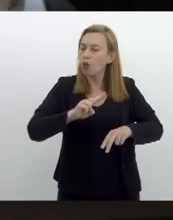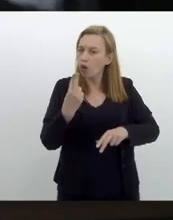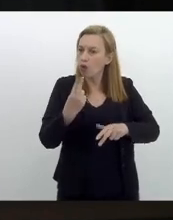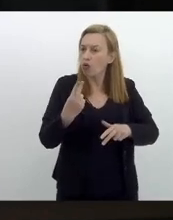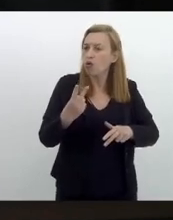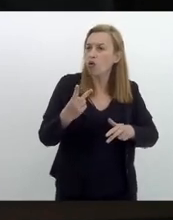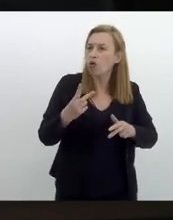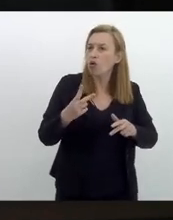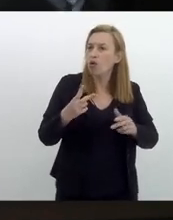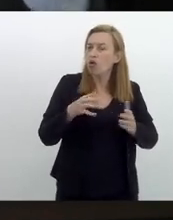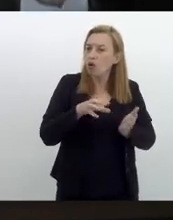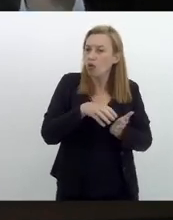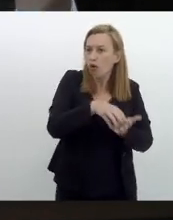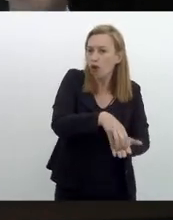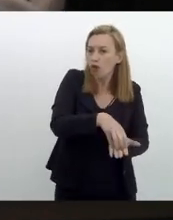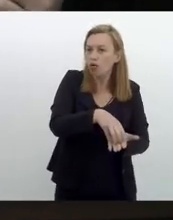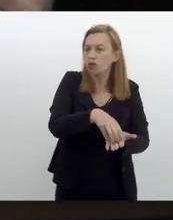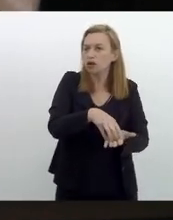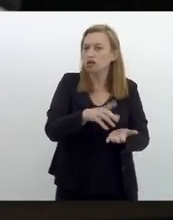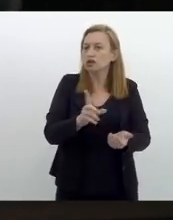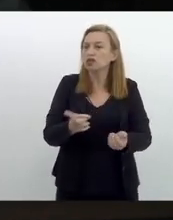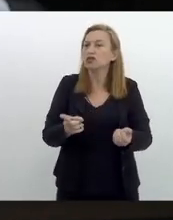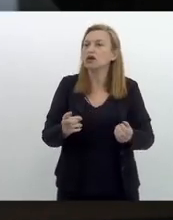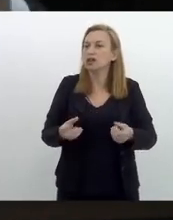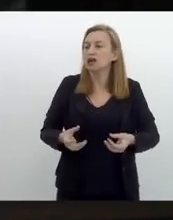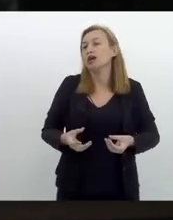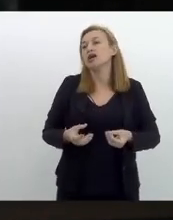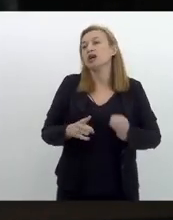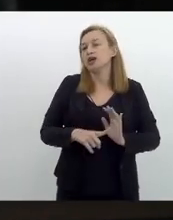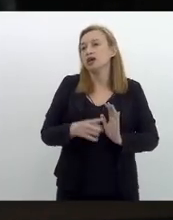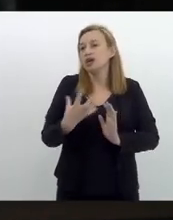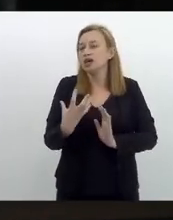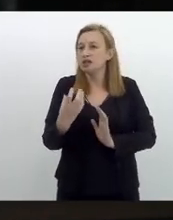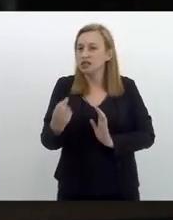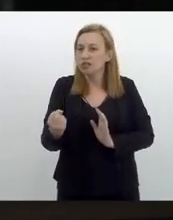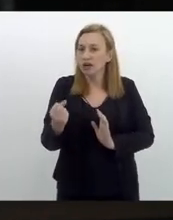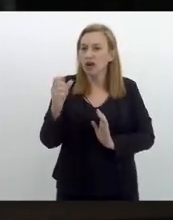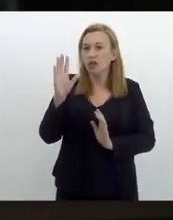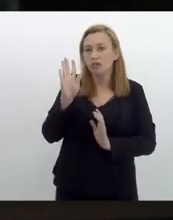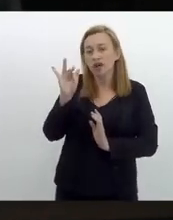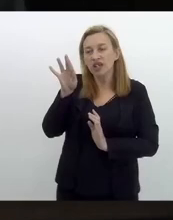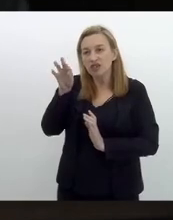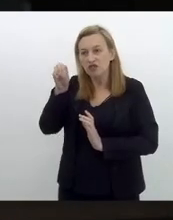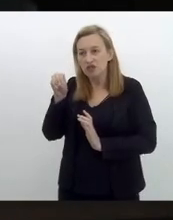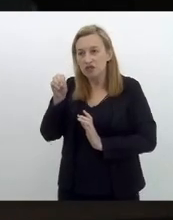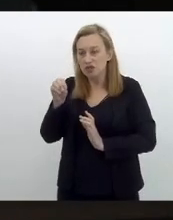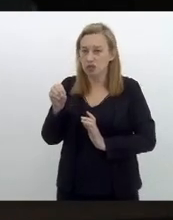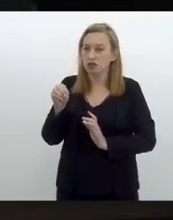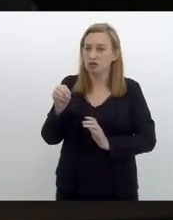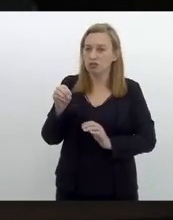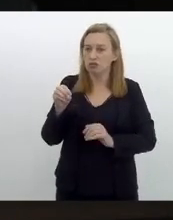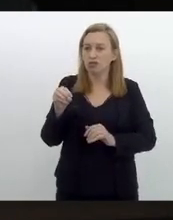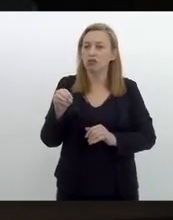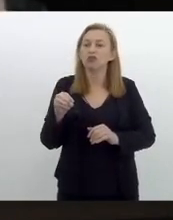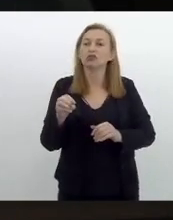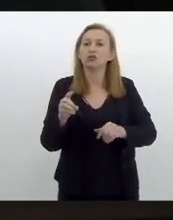conservará o percentual de gratificação por tempo de serviço do cargo anteriormente ocupado essa é a proposta